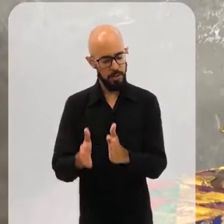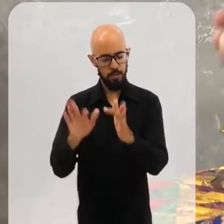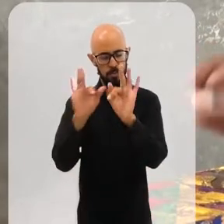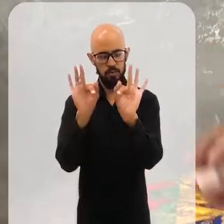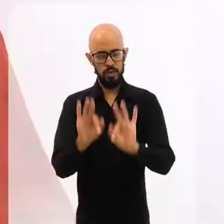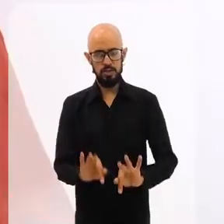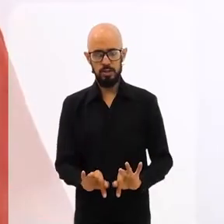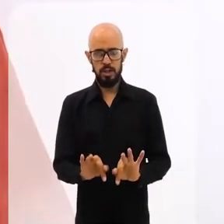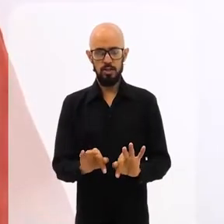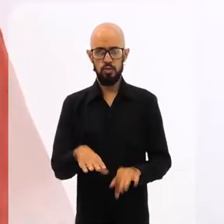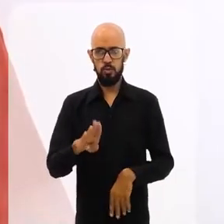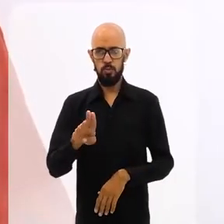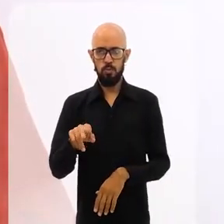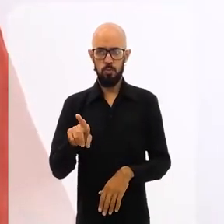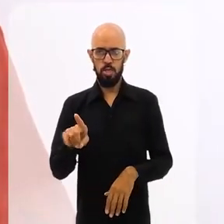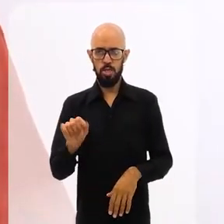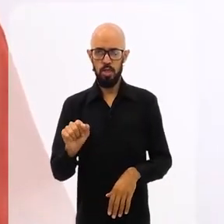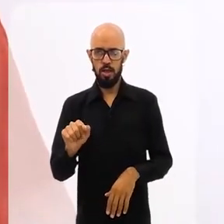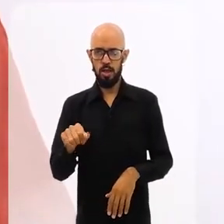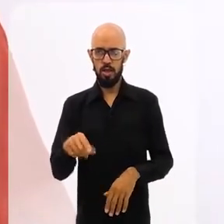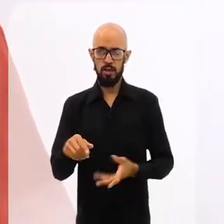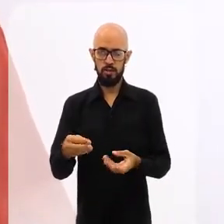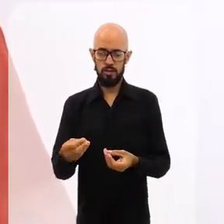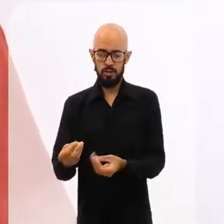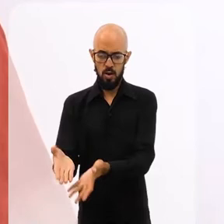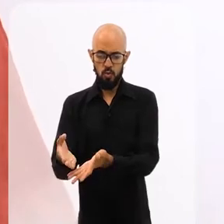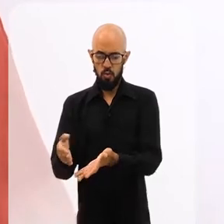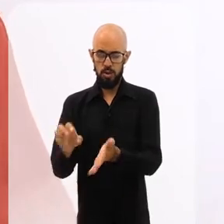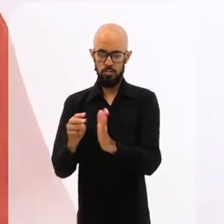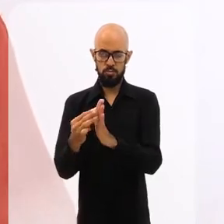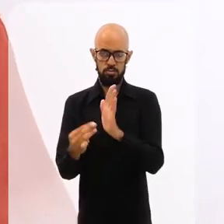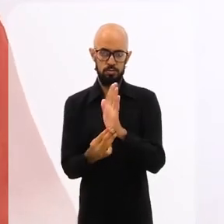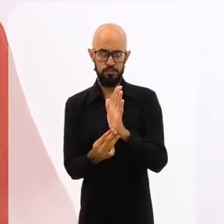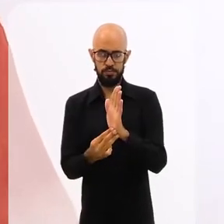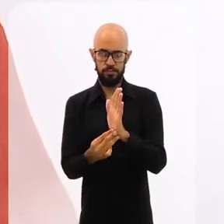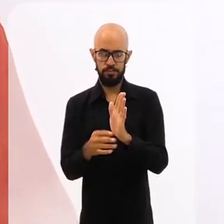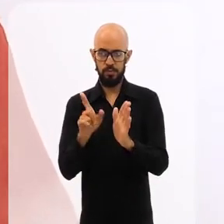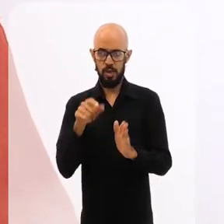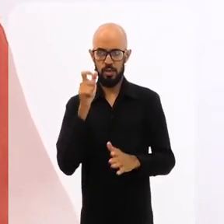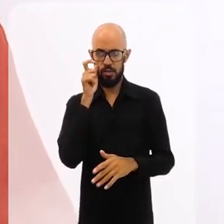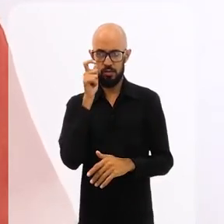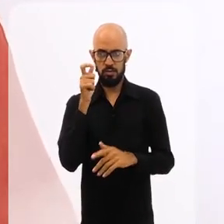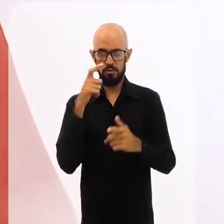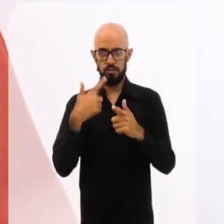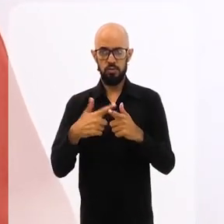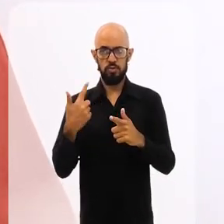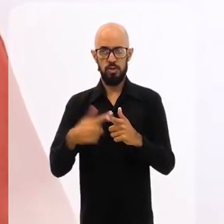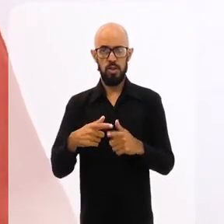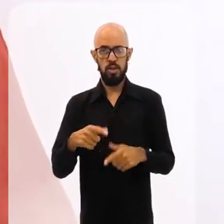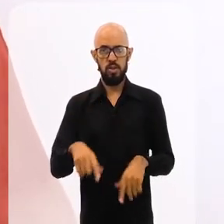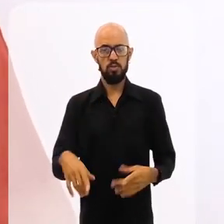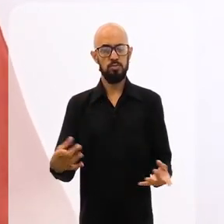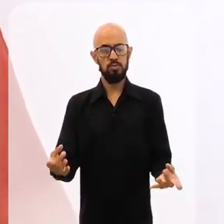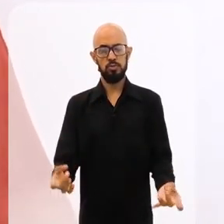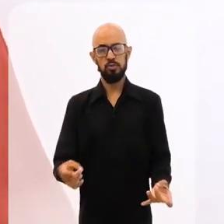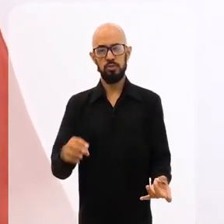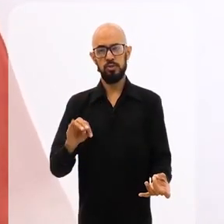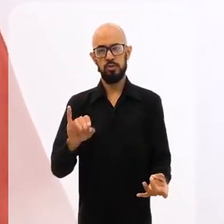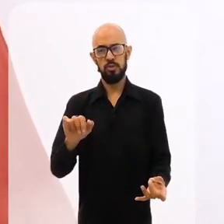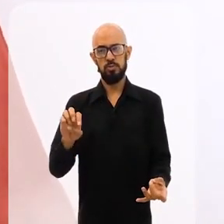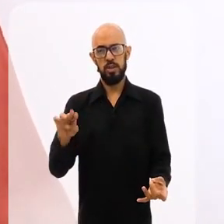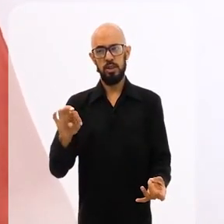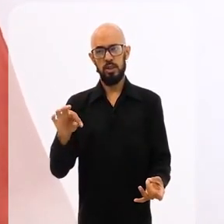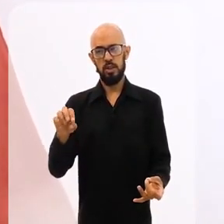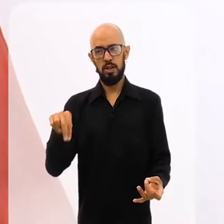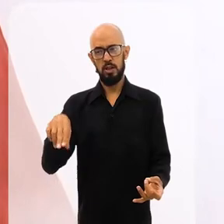da felicidade, e o Buda deixou os métodos. E é interessante, se você observar, os budistas tibetanos